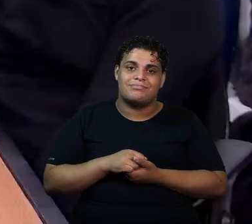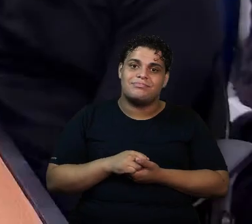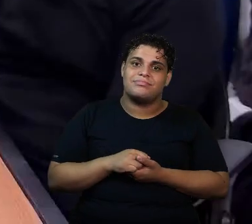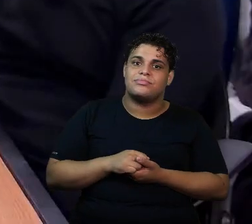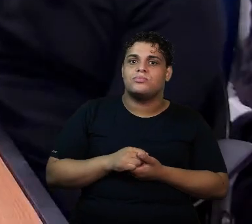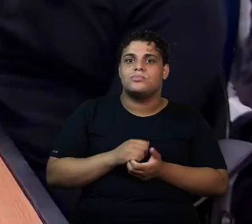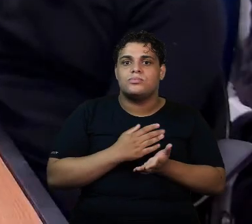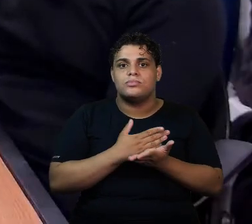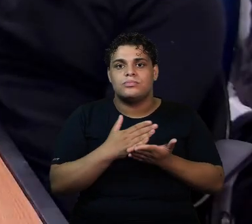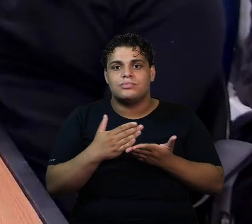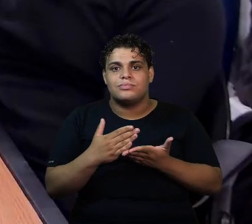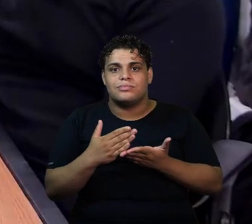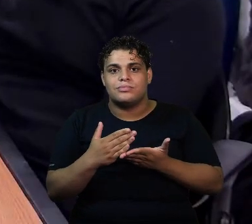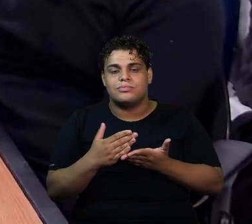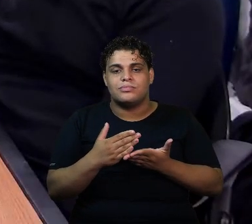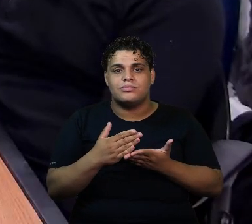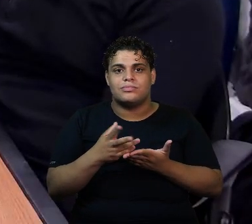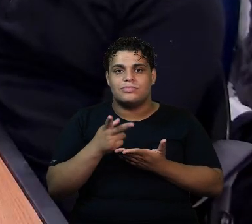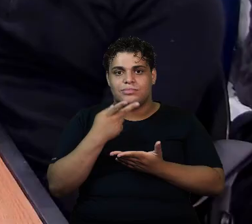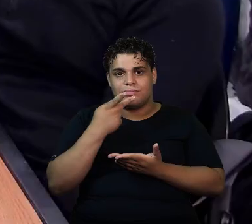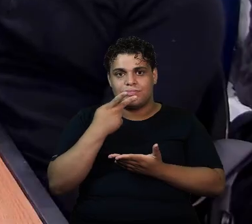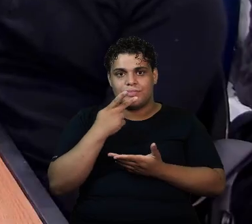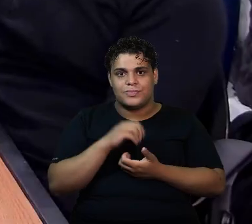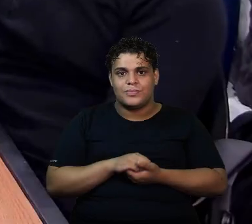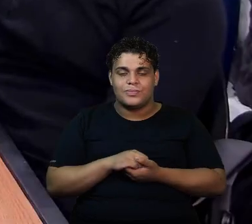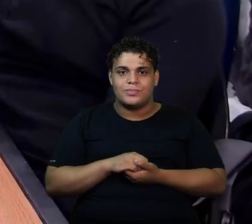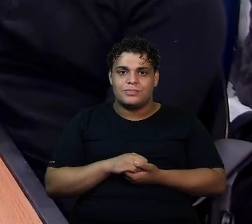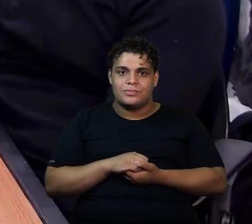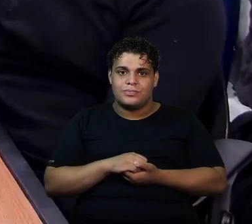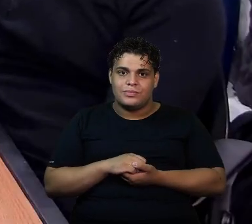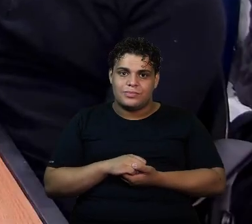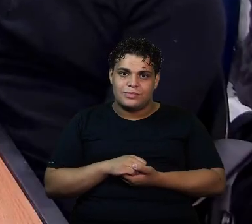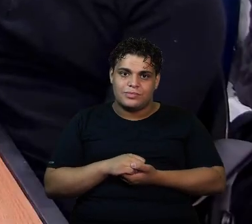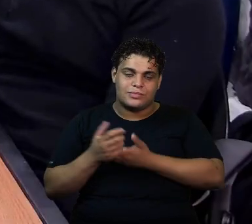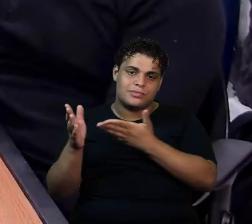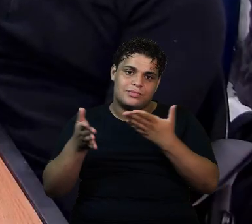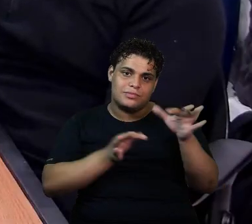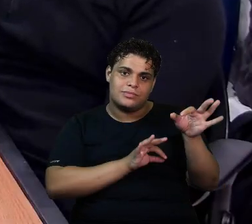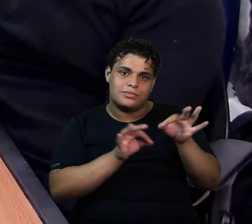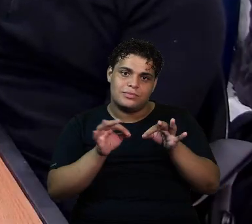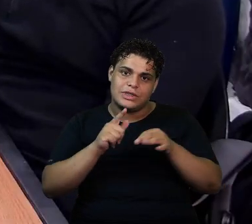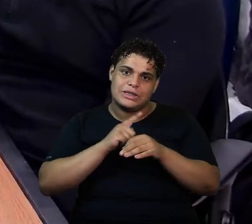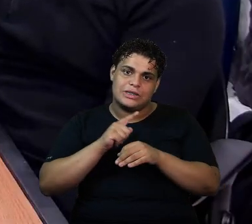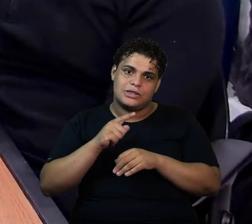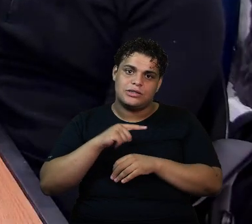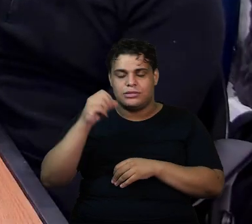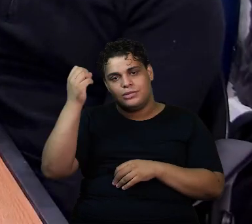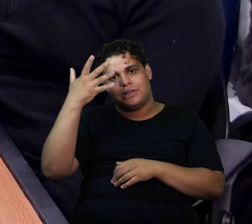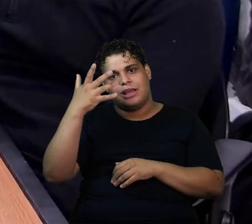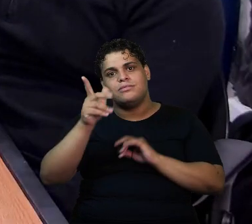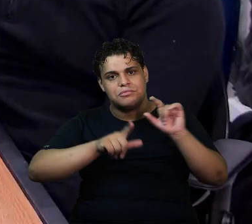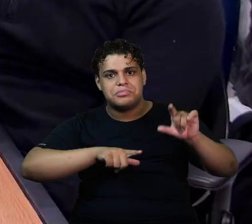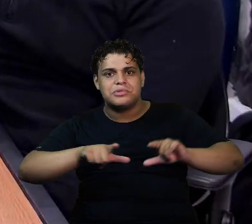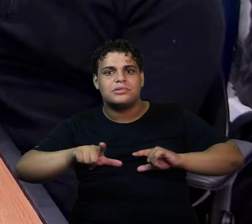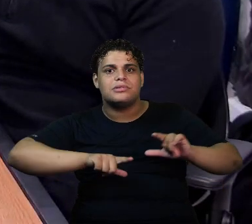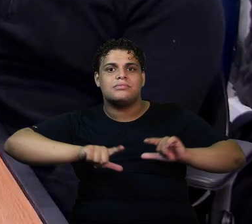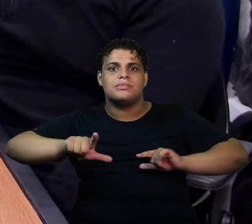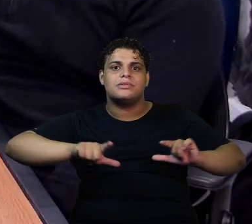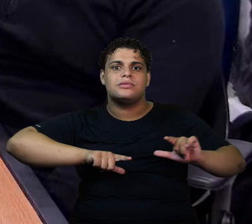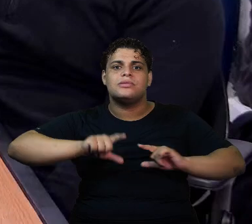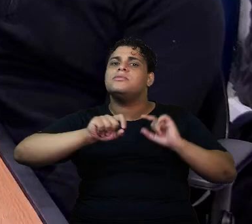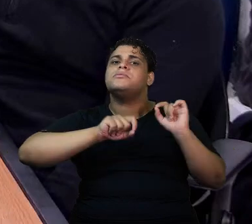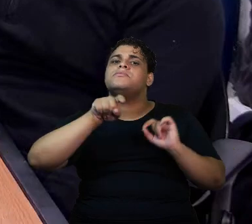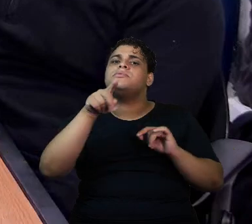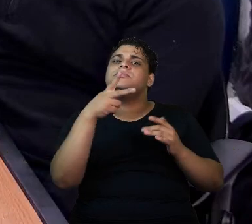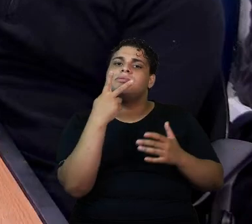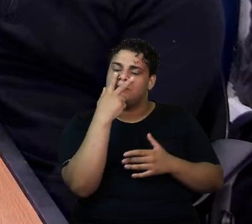início da conversa eu falei, né, quando o Jonas veio através do projeto, olha, Elisa, tem uma ideia aqui, vamos trabalhar nessa ideia, o que você